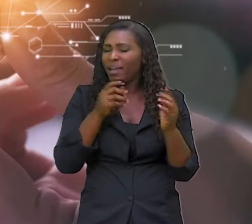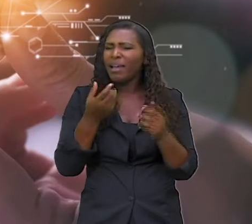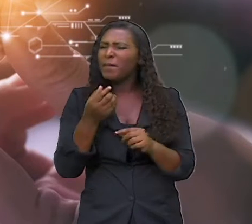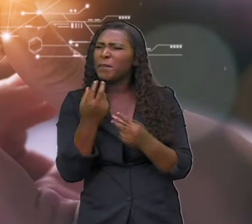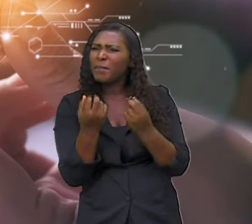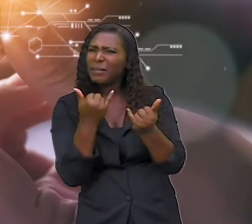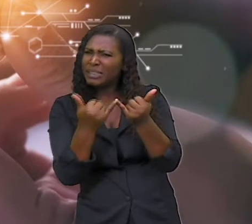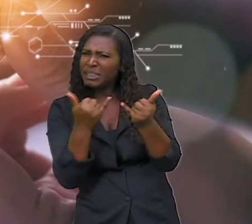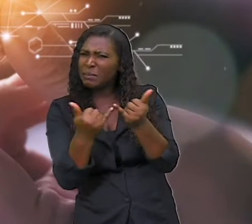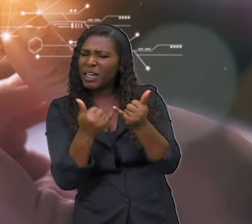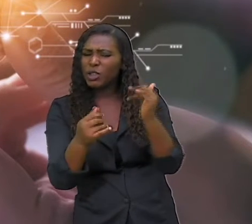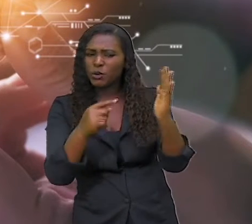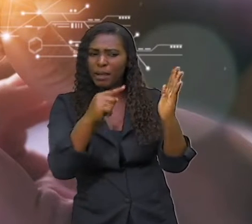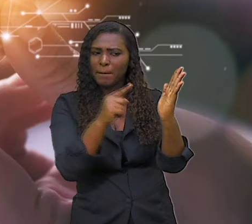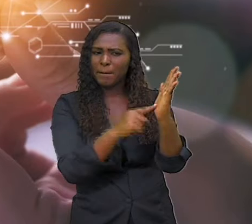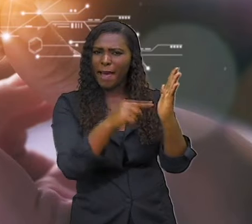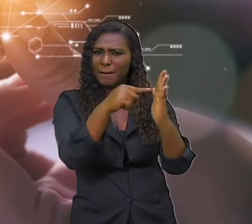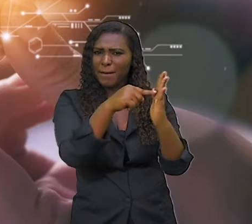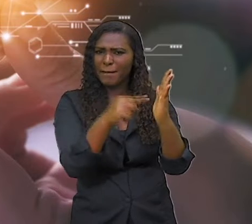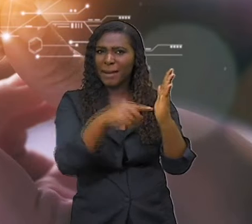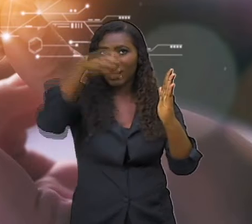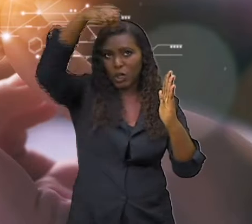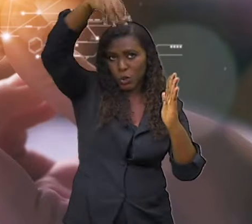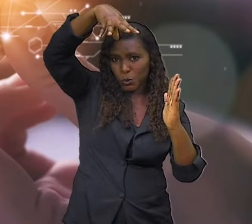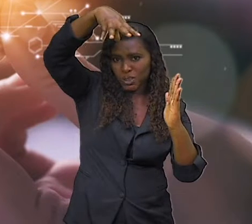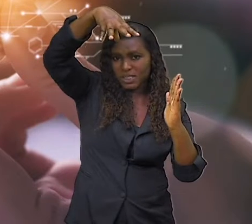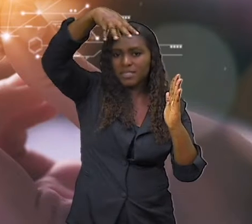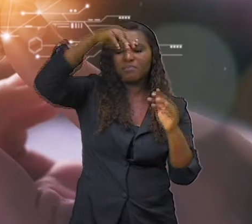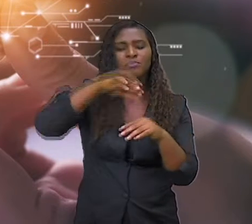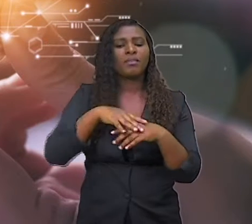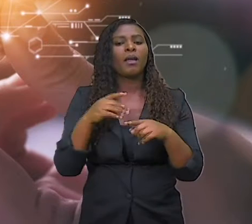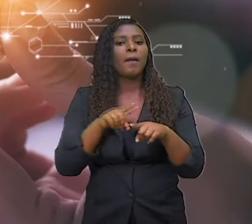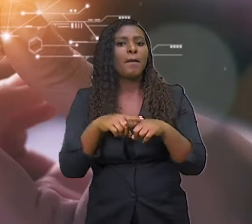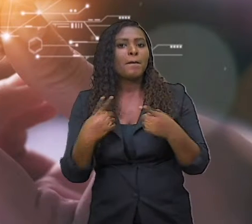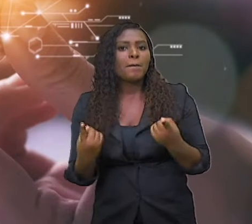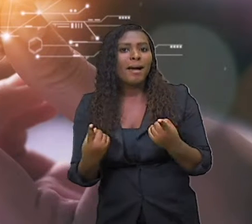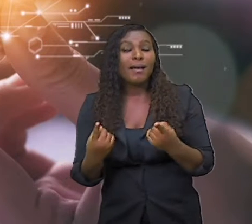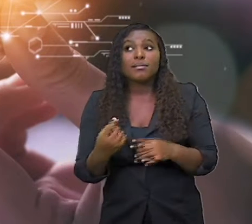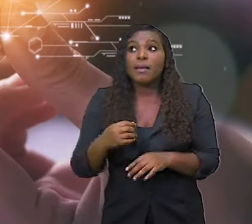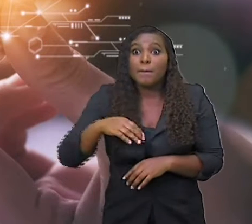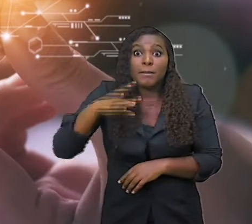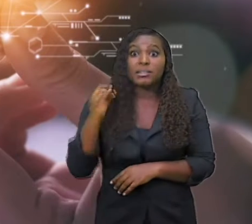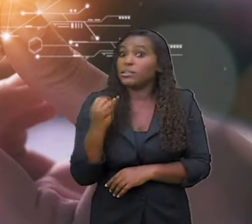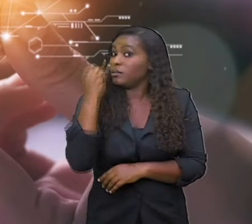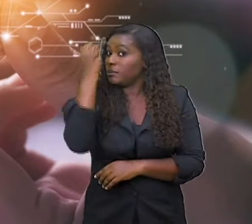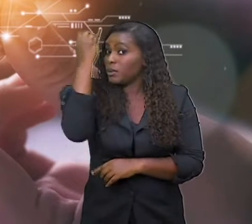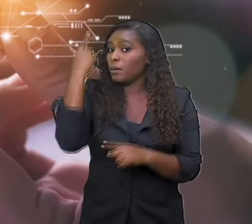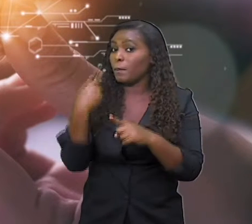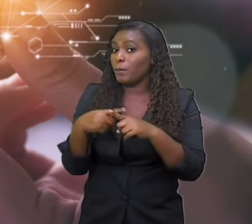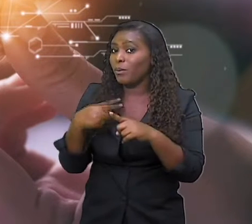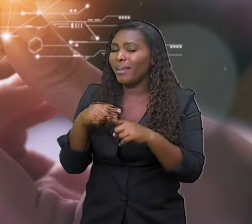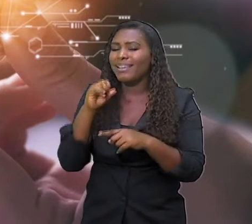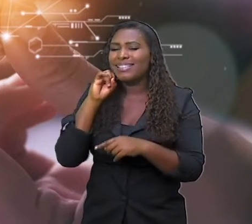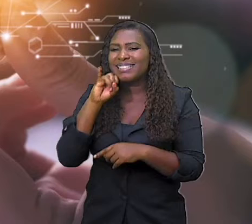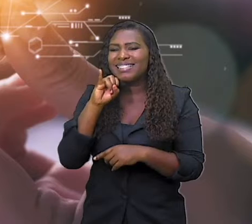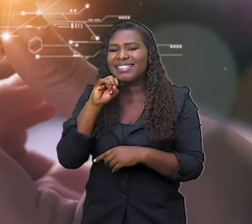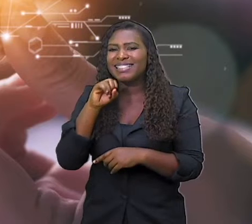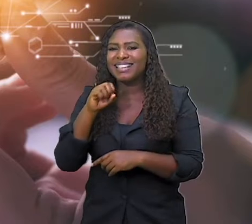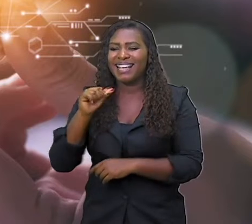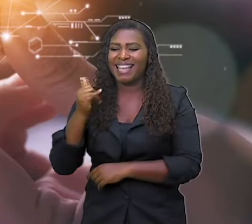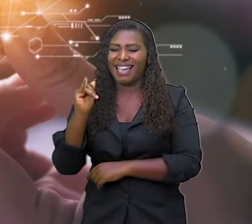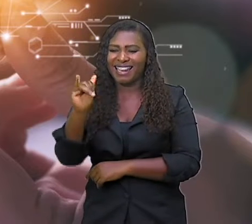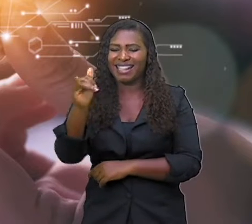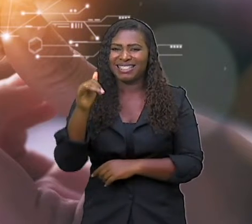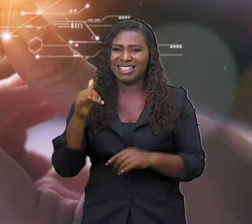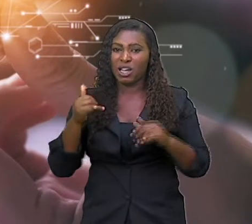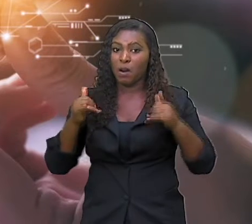mais importante que os interruptores. Quando ocorre um curto-circuito, o disjuntor